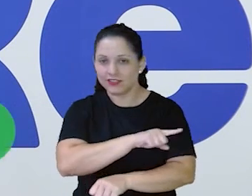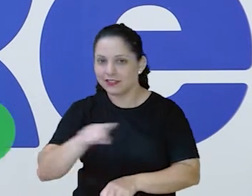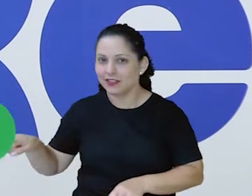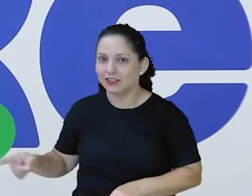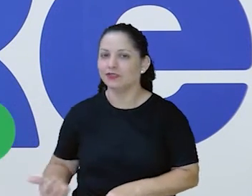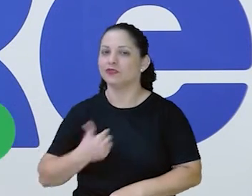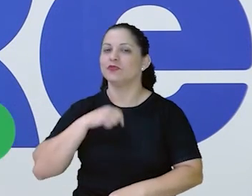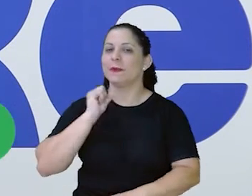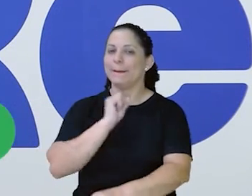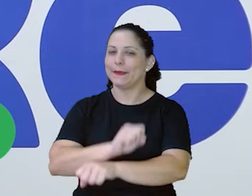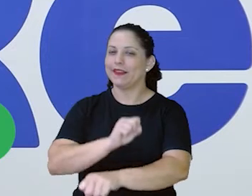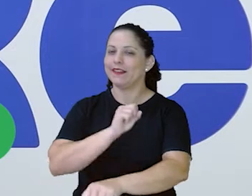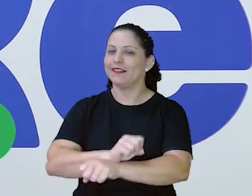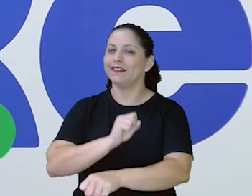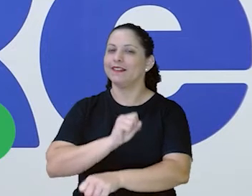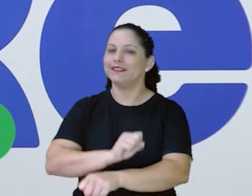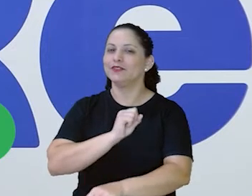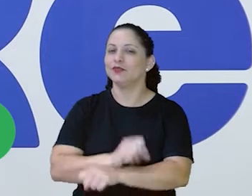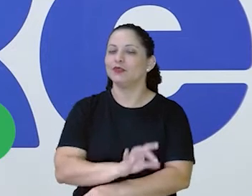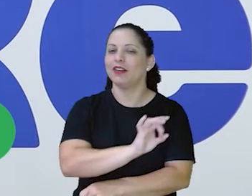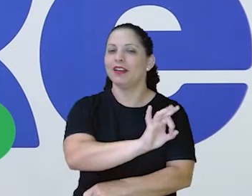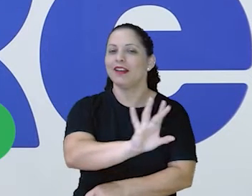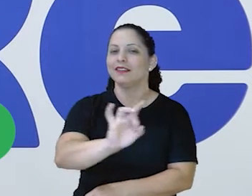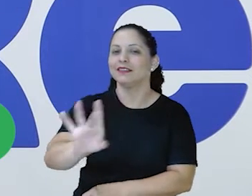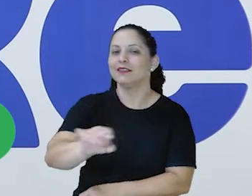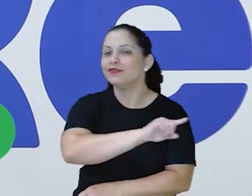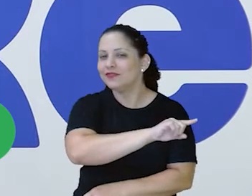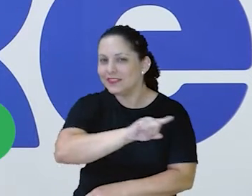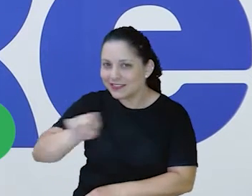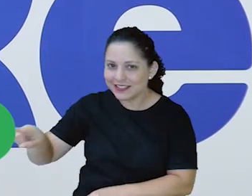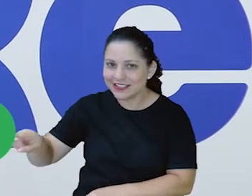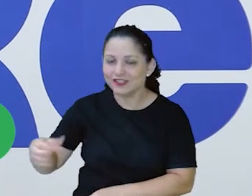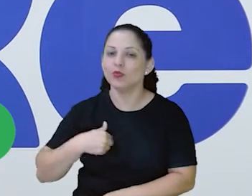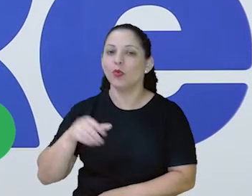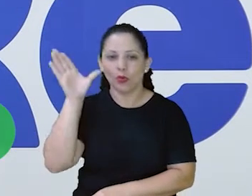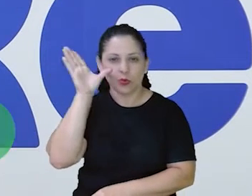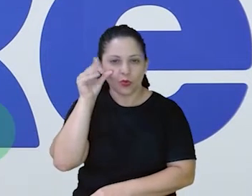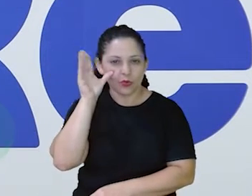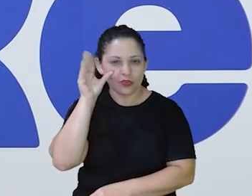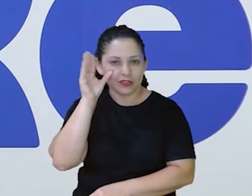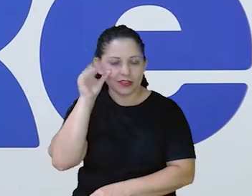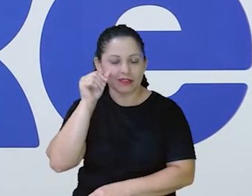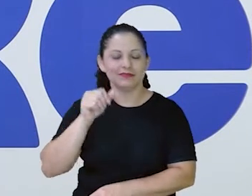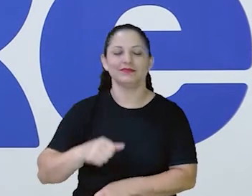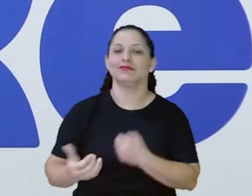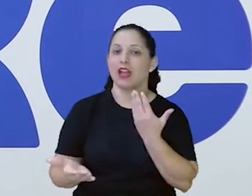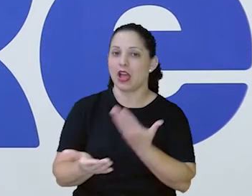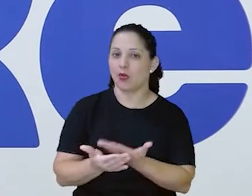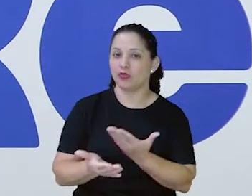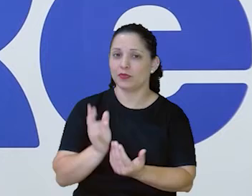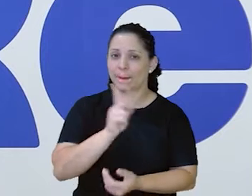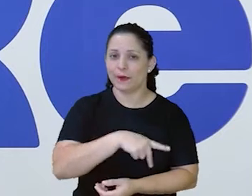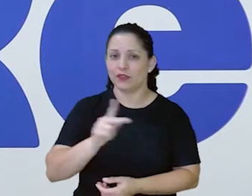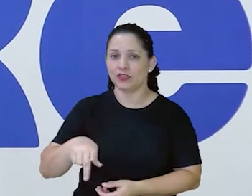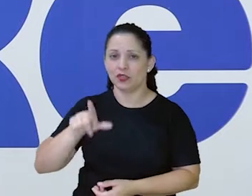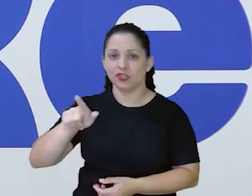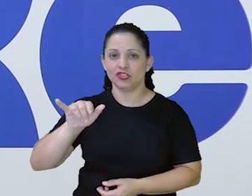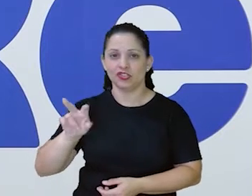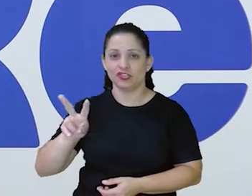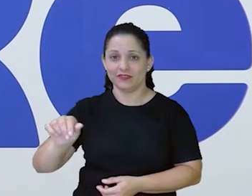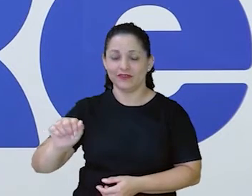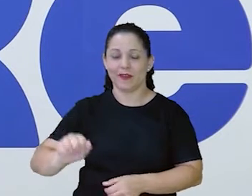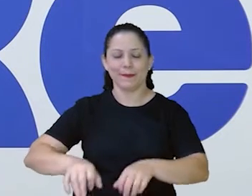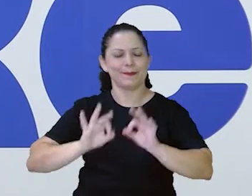estou esperando a mensagem de cada um. Estou aqui curiosa. As aulas do professor Givanilson sempre